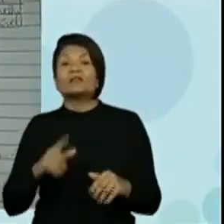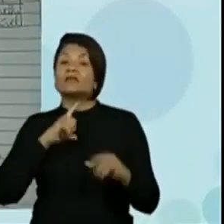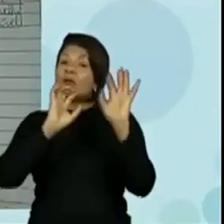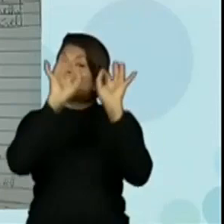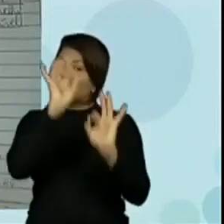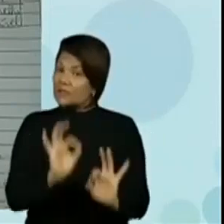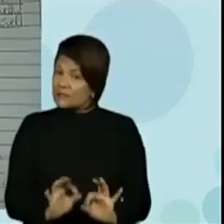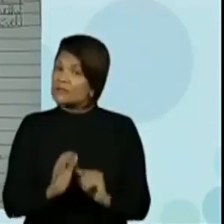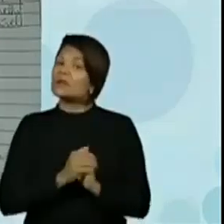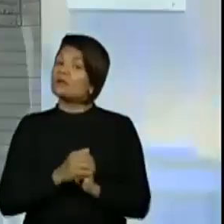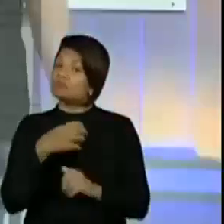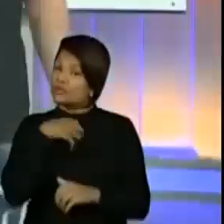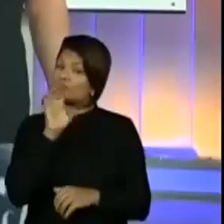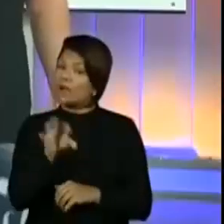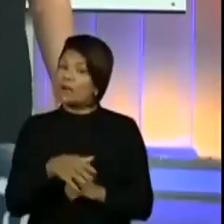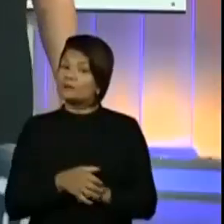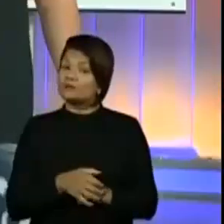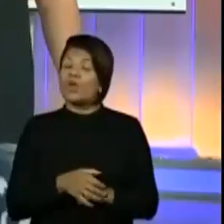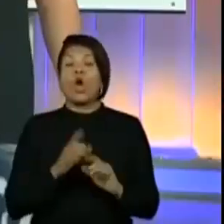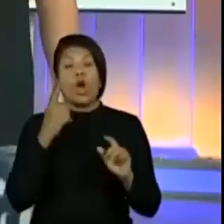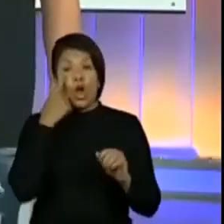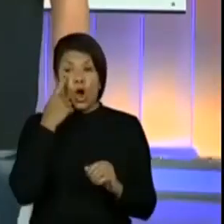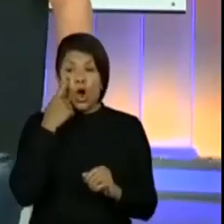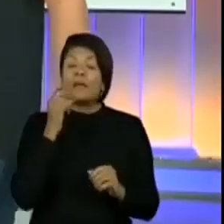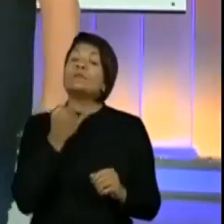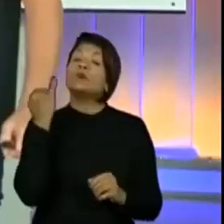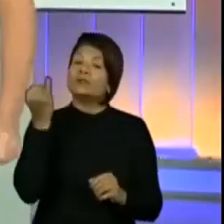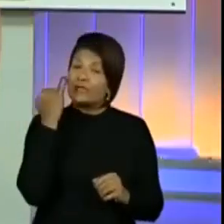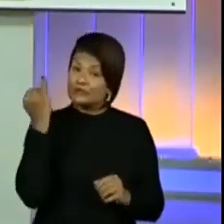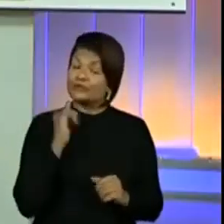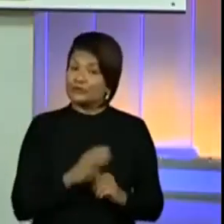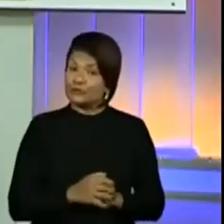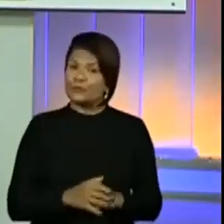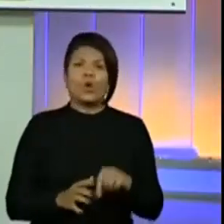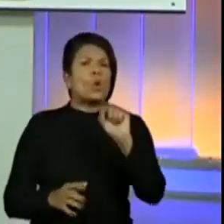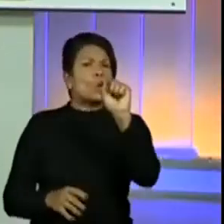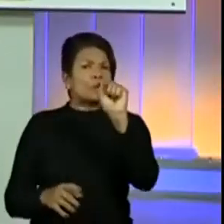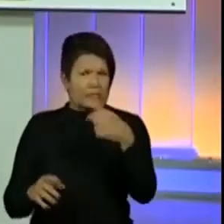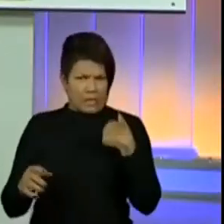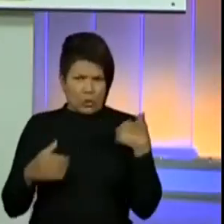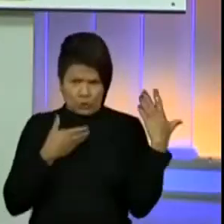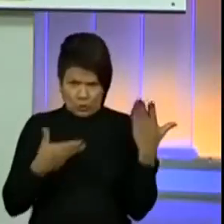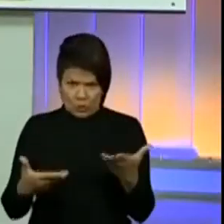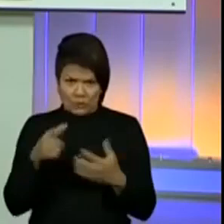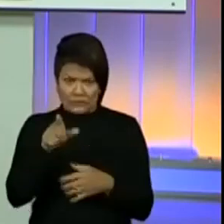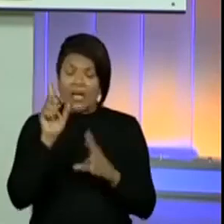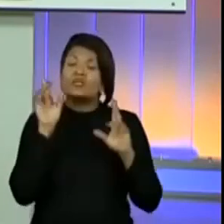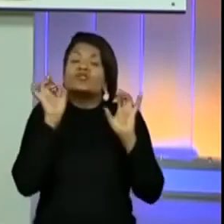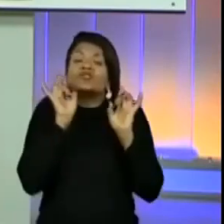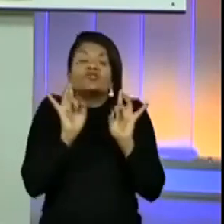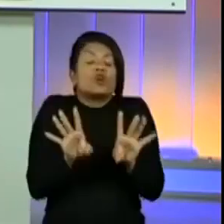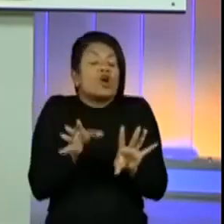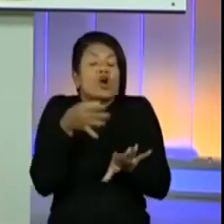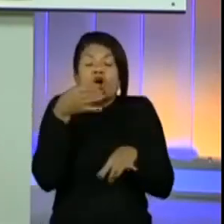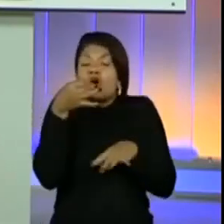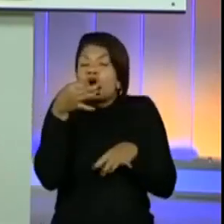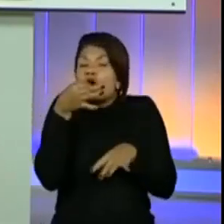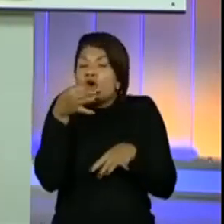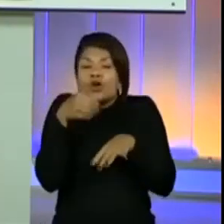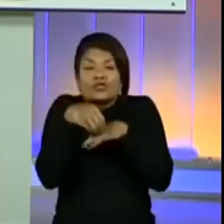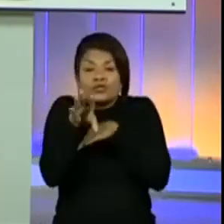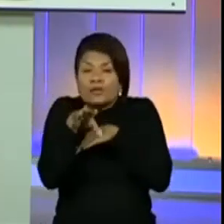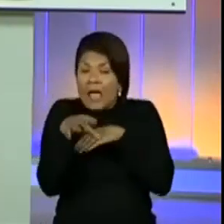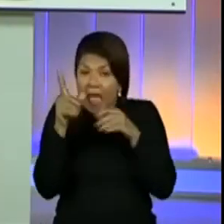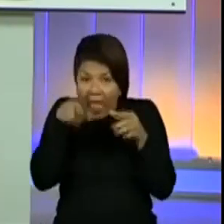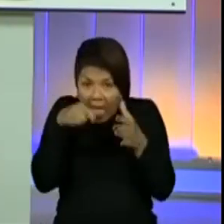organização. Olha, importante, grandes mestres, o que o Pro trouxe aqui é apenas uma sugestão, não é para você